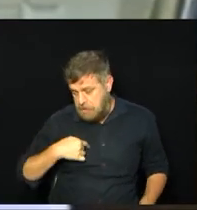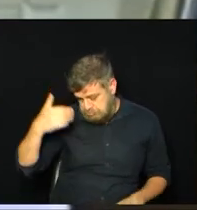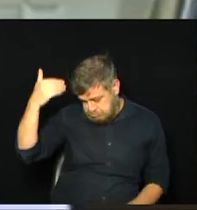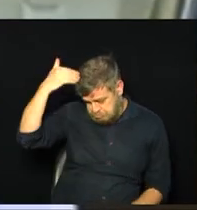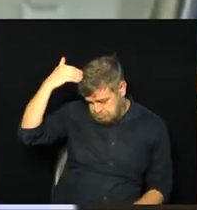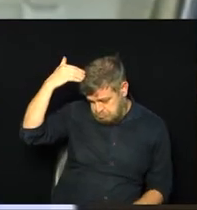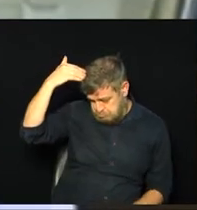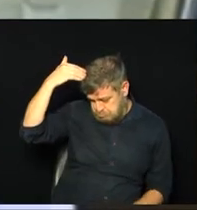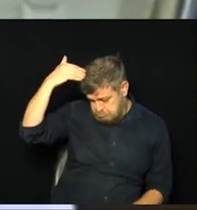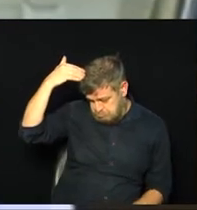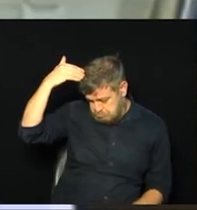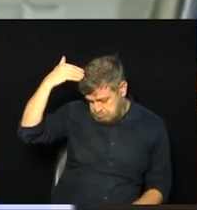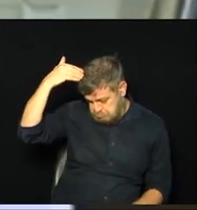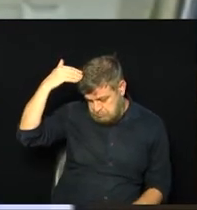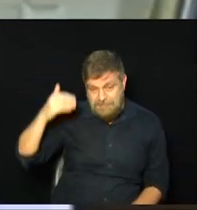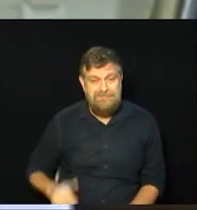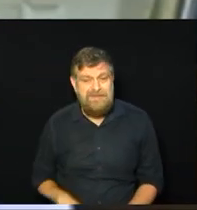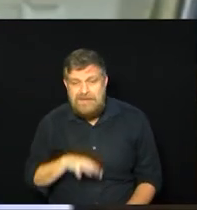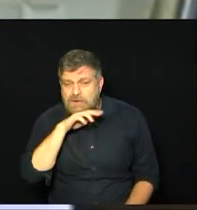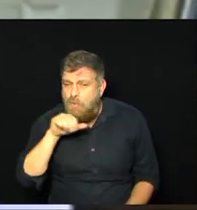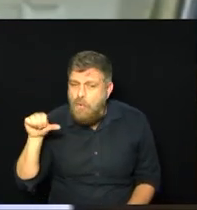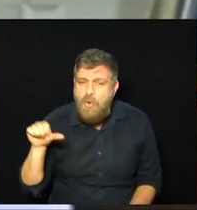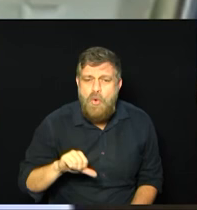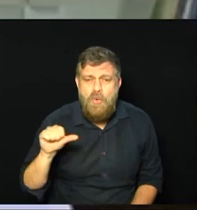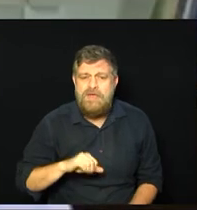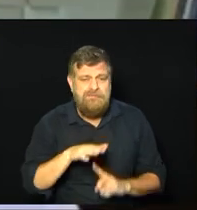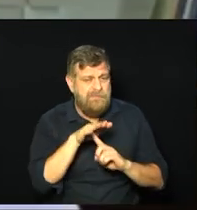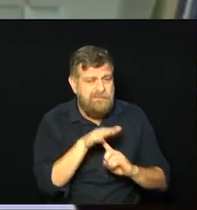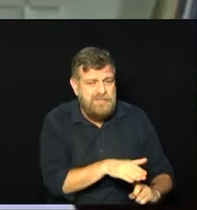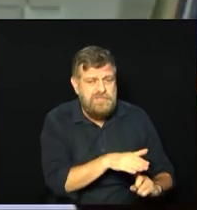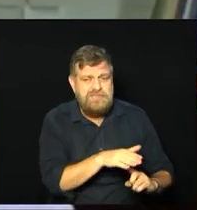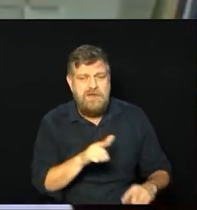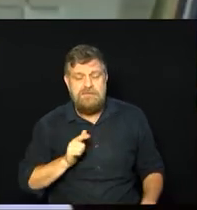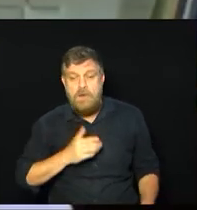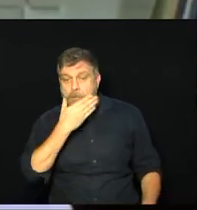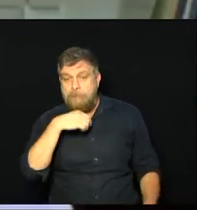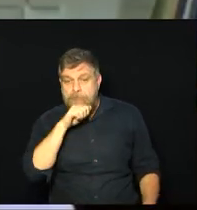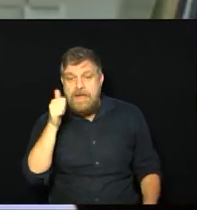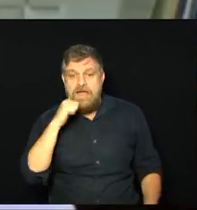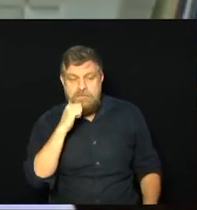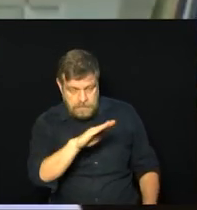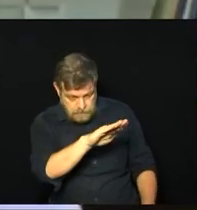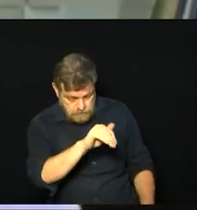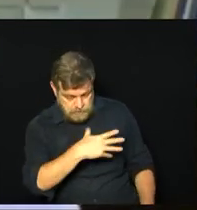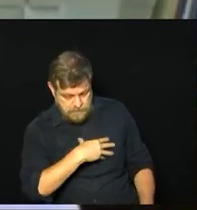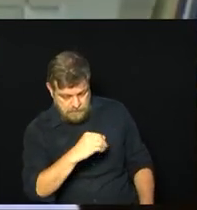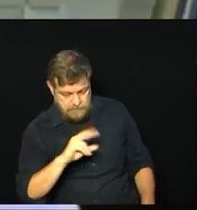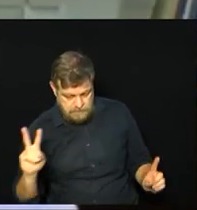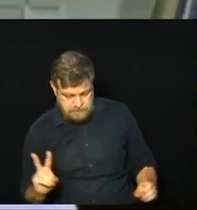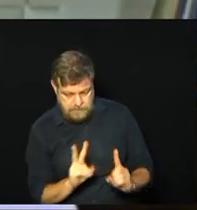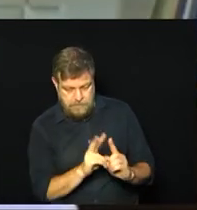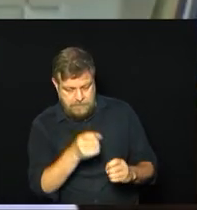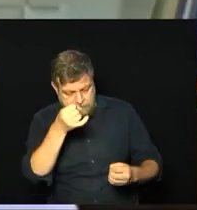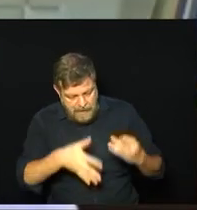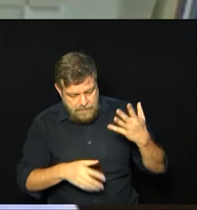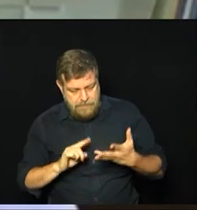separação. E isso é muito tóxico, muito prejudicial. Então, os pais precisam esclarecer os motivos